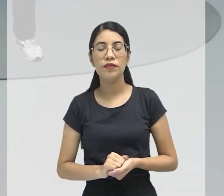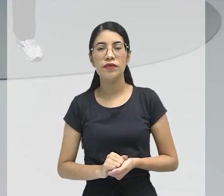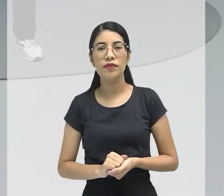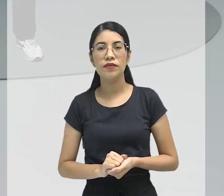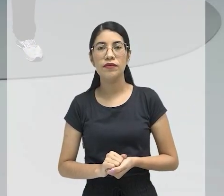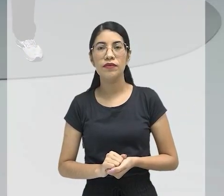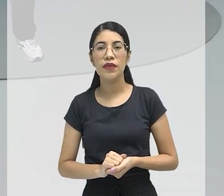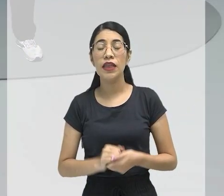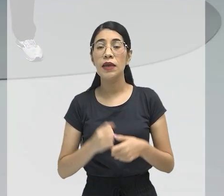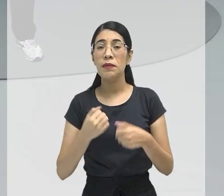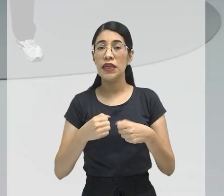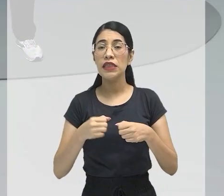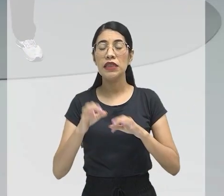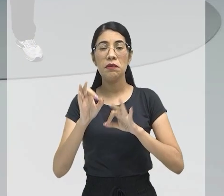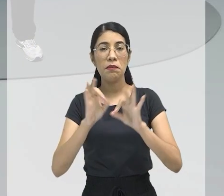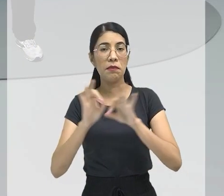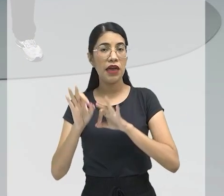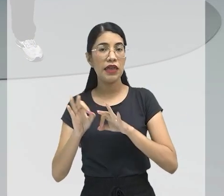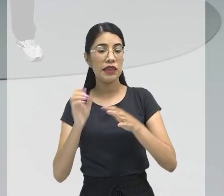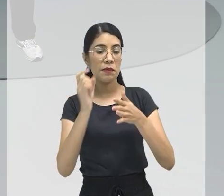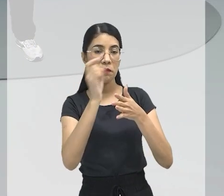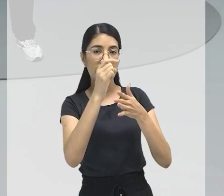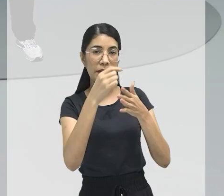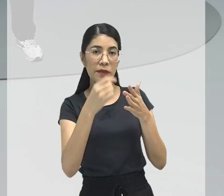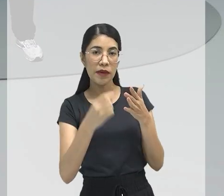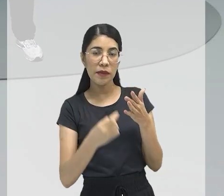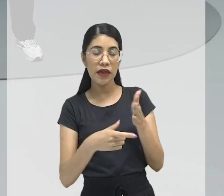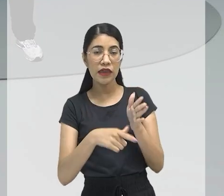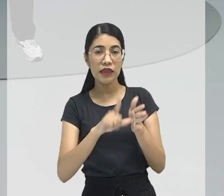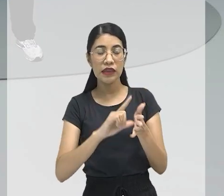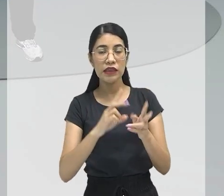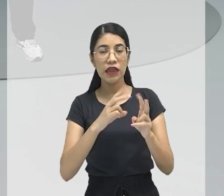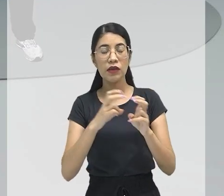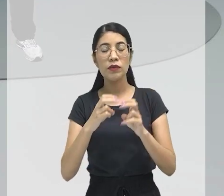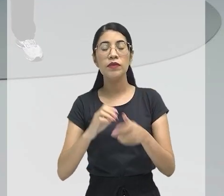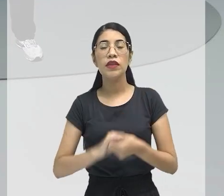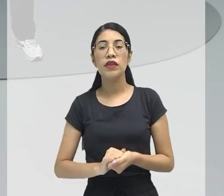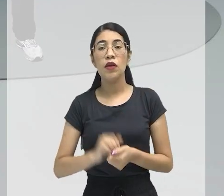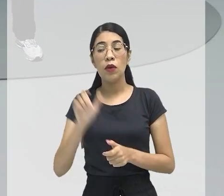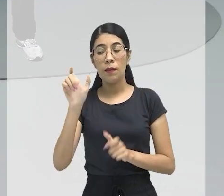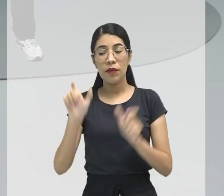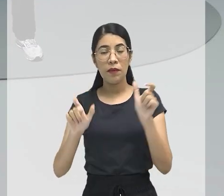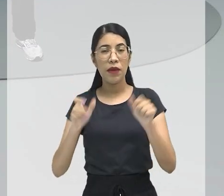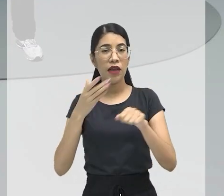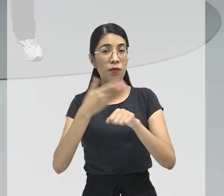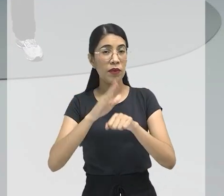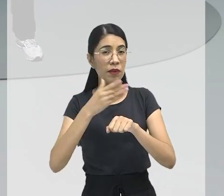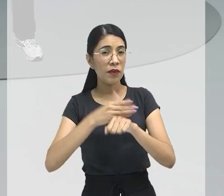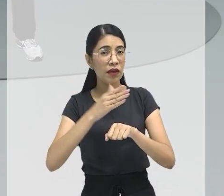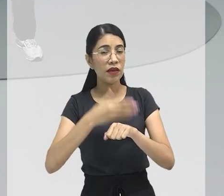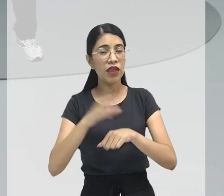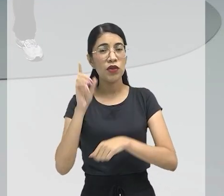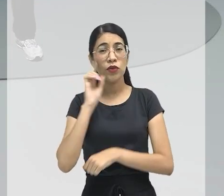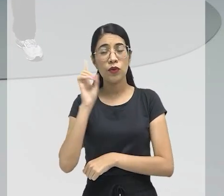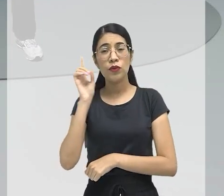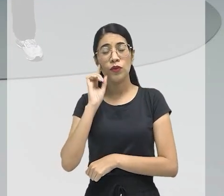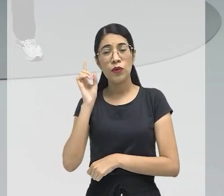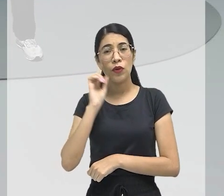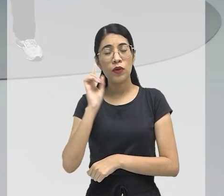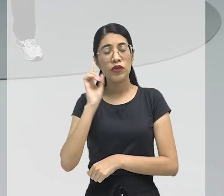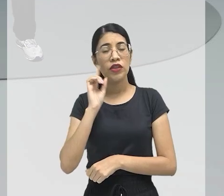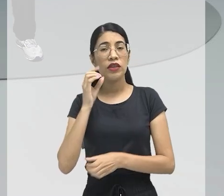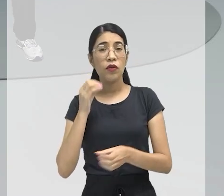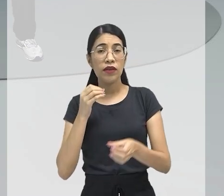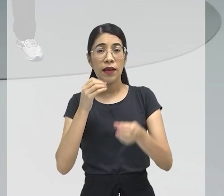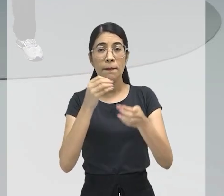É isso mesmo, tem toda uma preparação, ó. Os lutadores treinam todos os dias, né? Conforme vai chegando